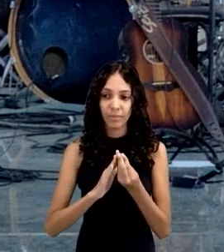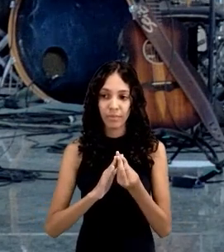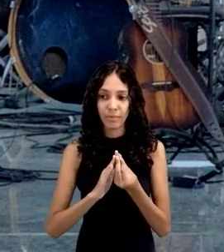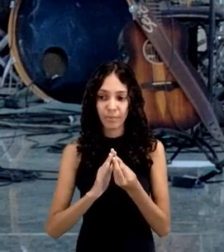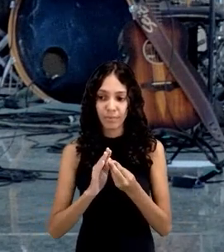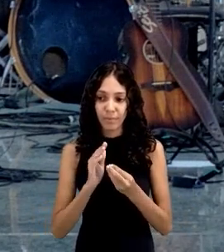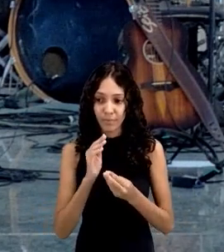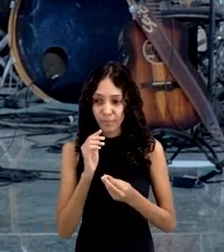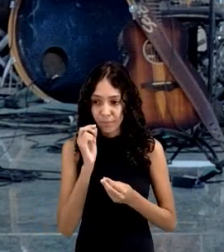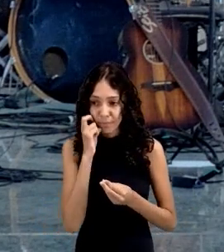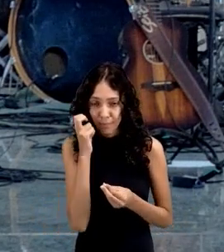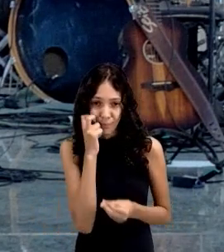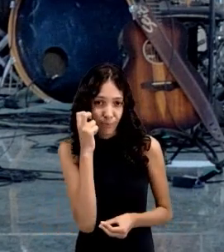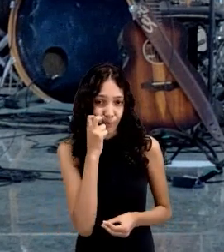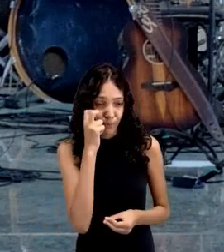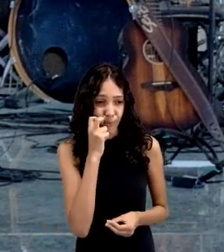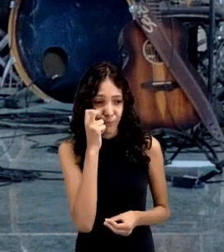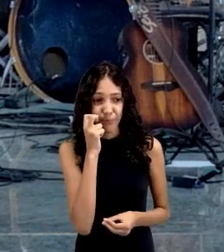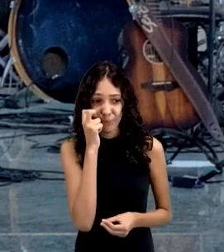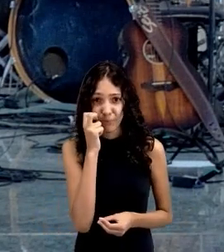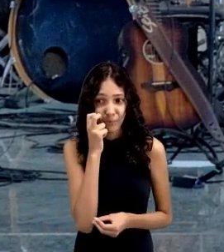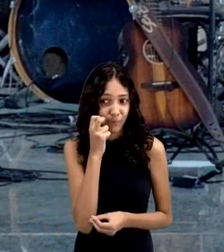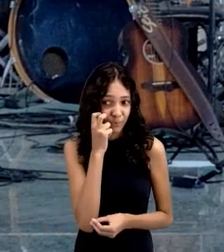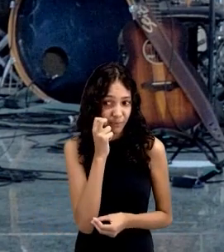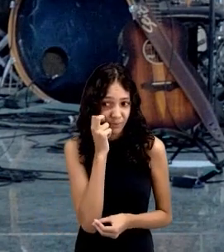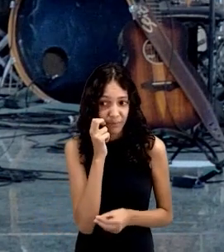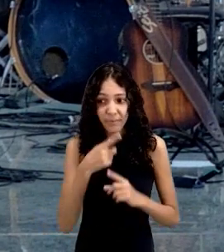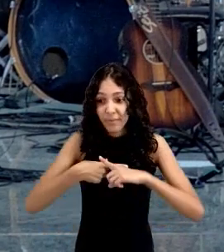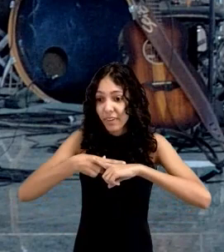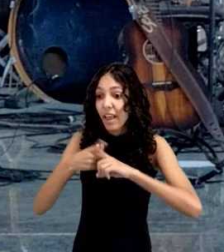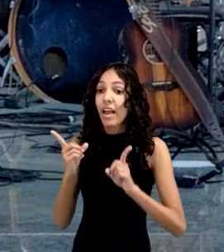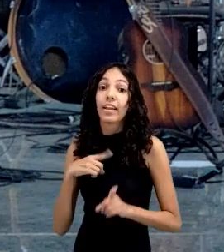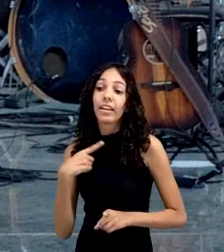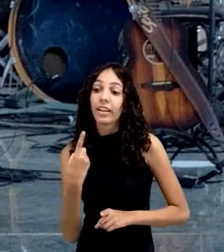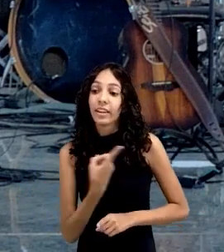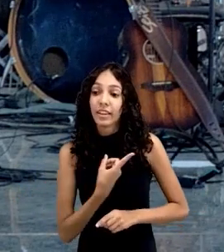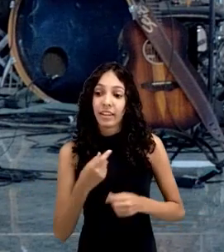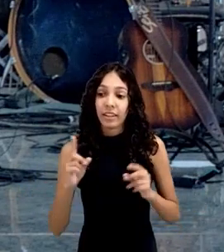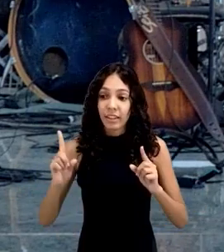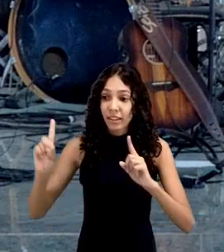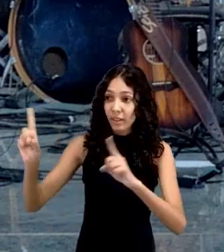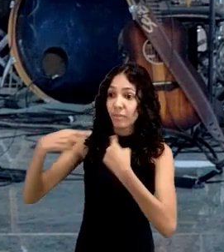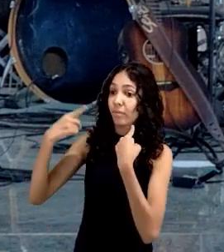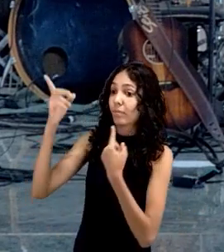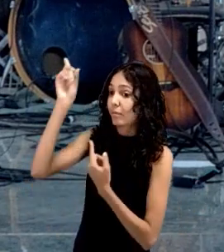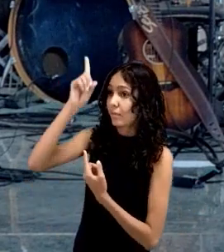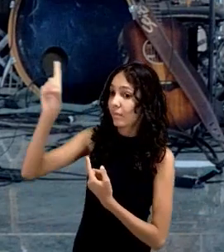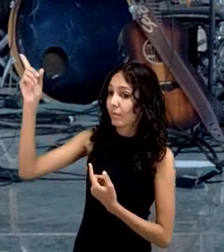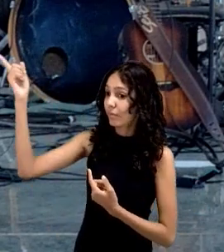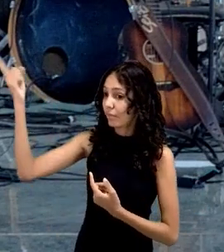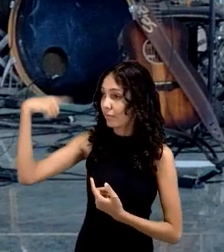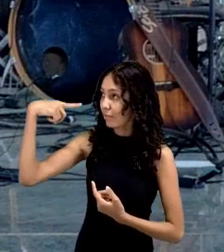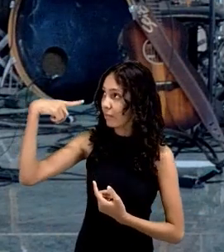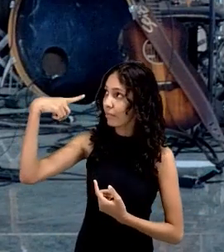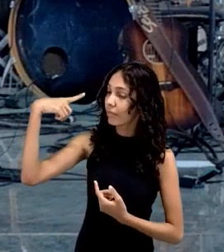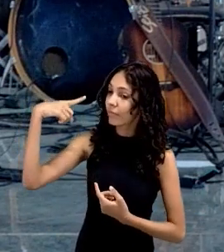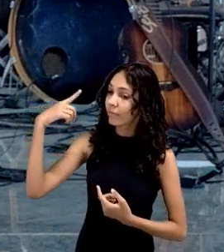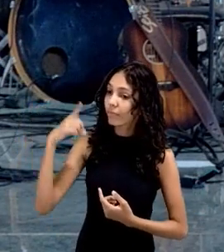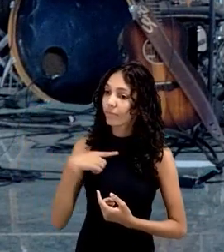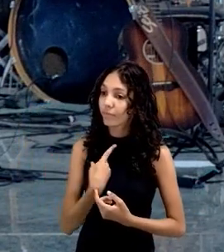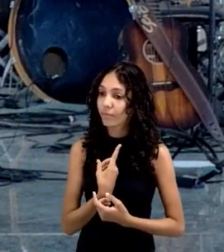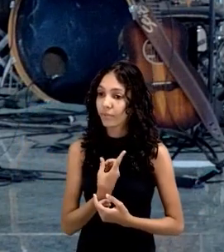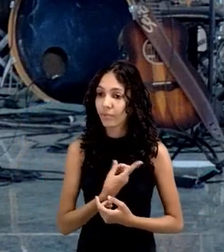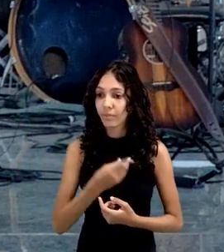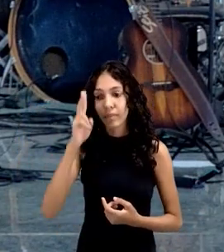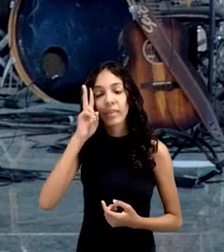somos desafiados pelo nosso Senhor a termos em mente os valores do seu reino e praticar. E se você